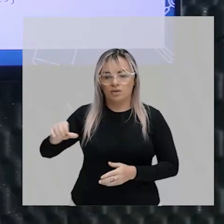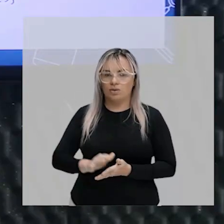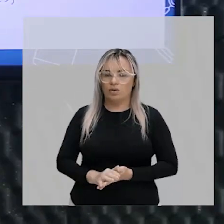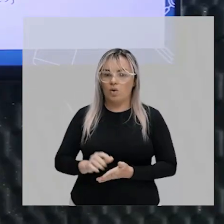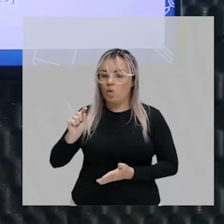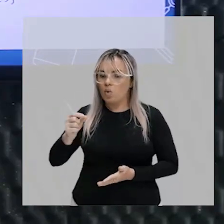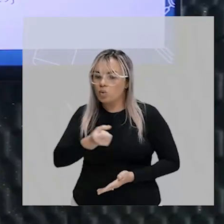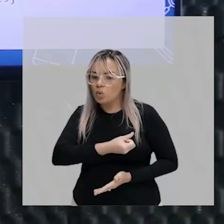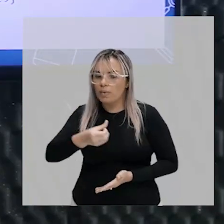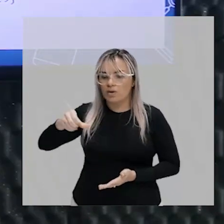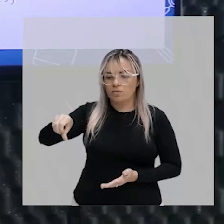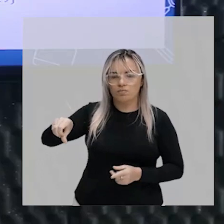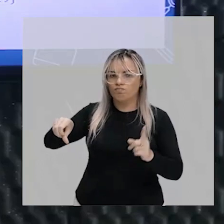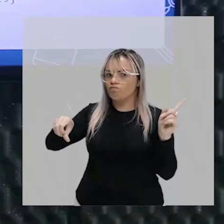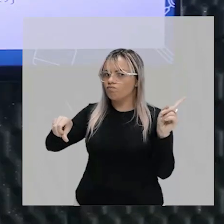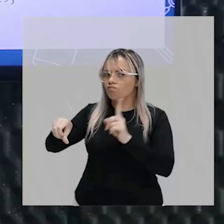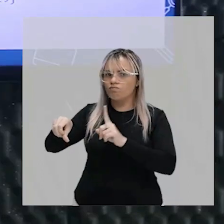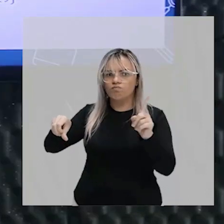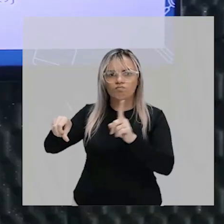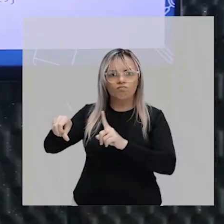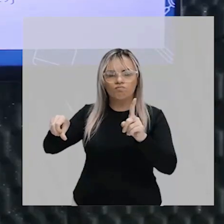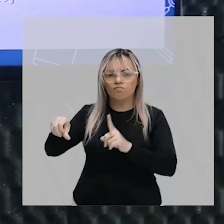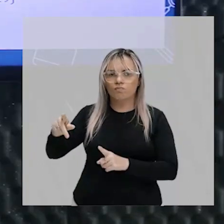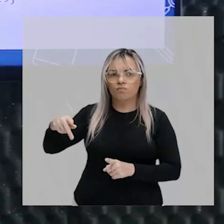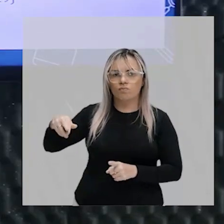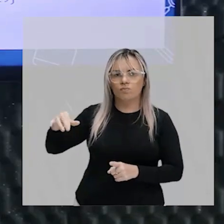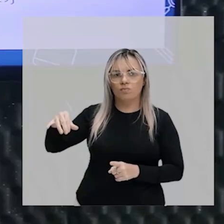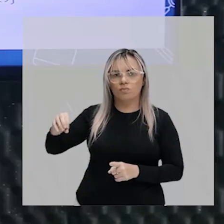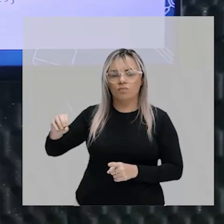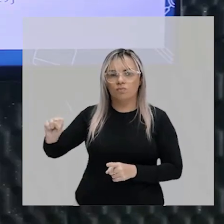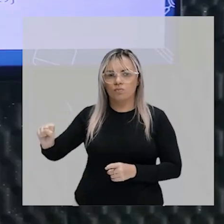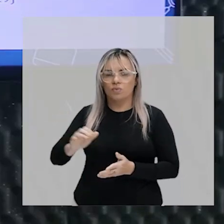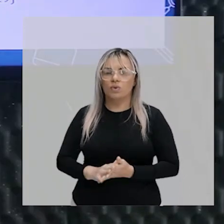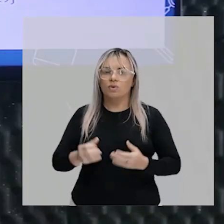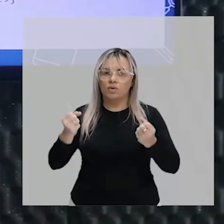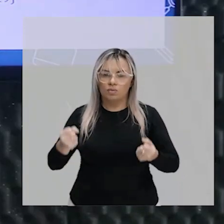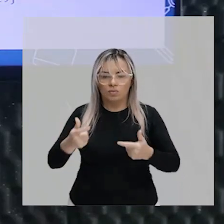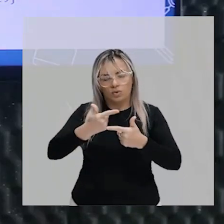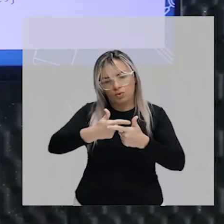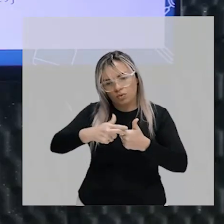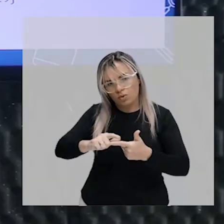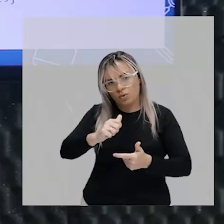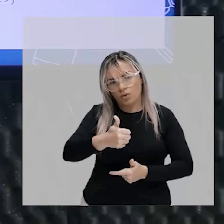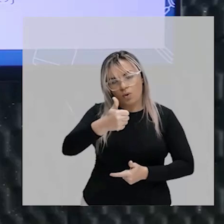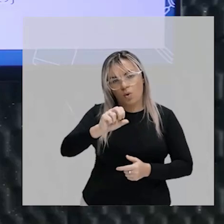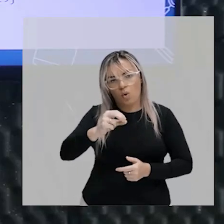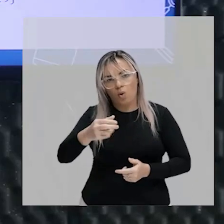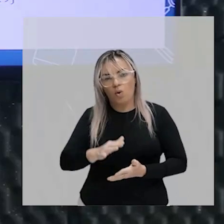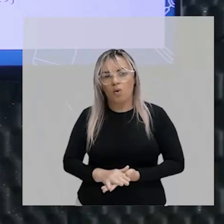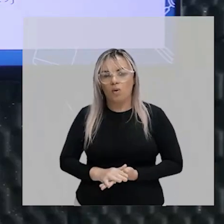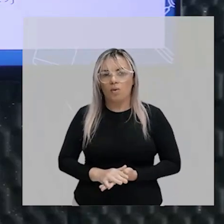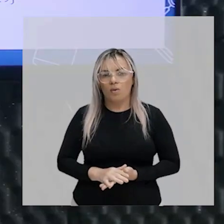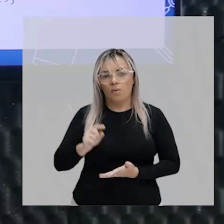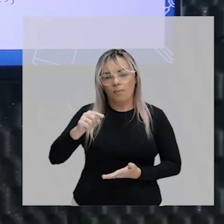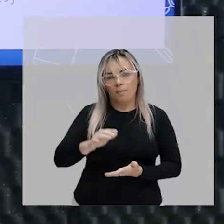em cima dele ó ele não é primo para o número ser primo Qual é a condição só pode ser divisível por um e ele mesmo esse